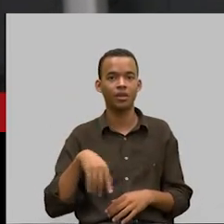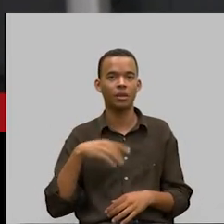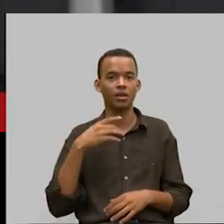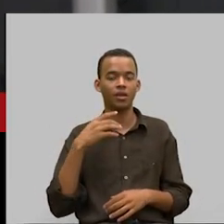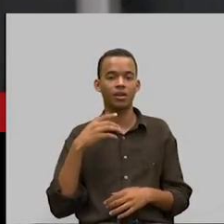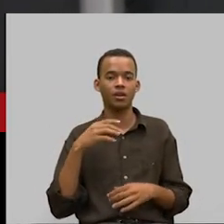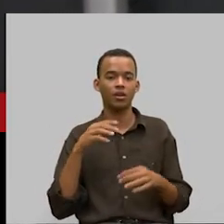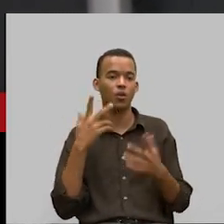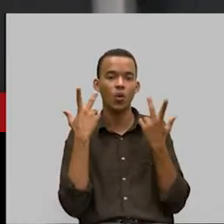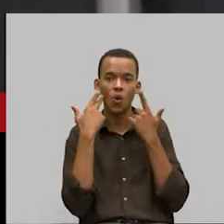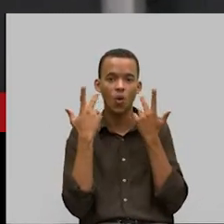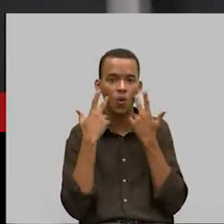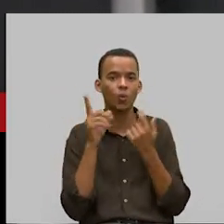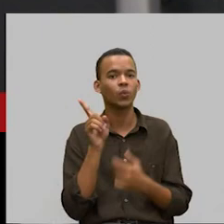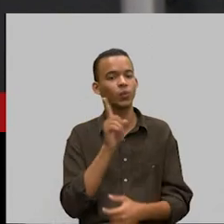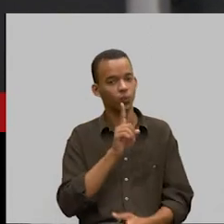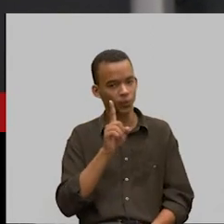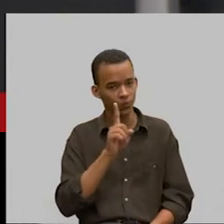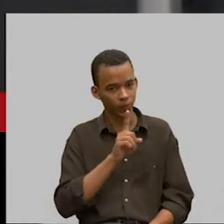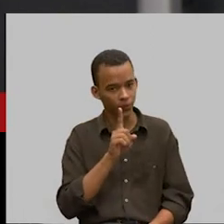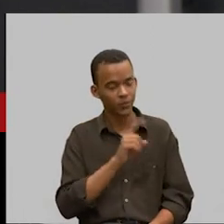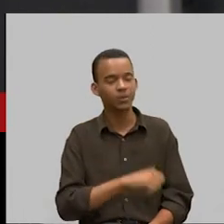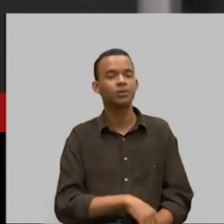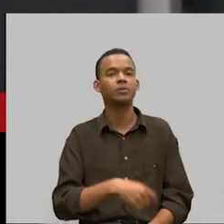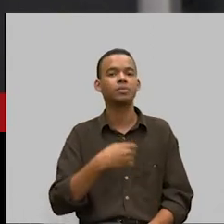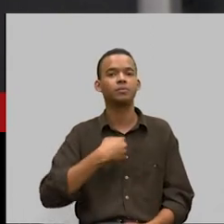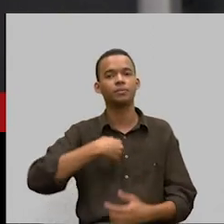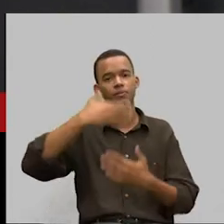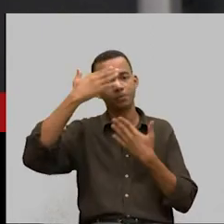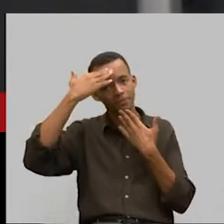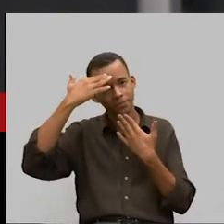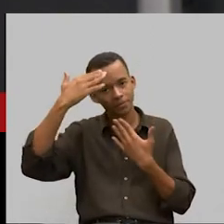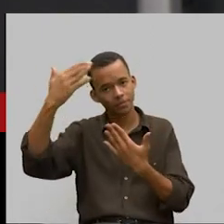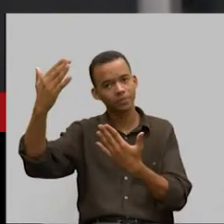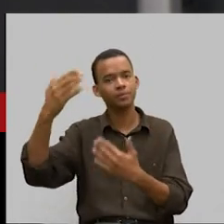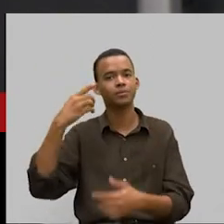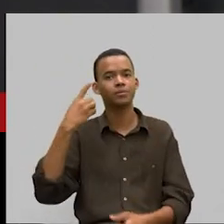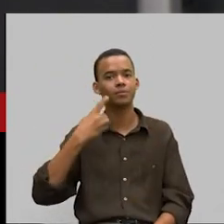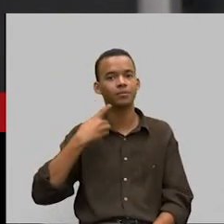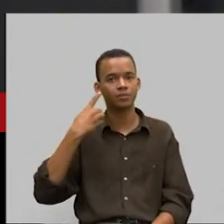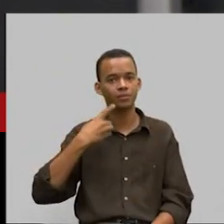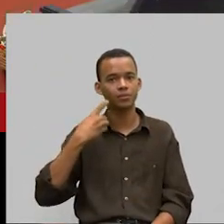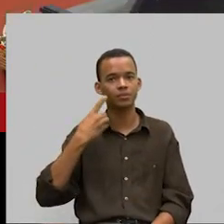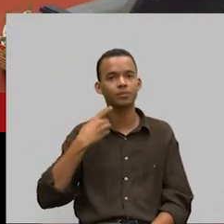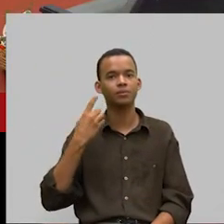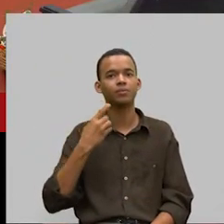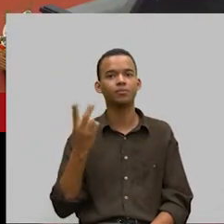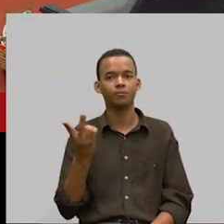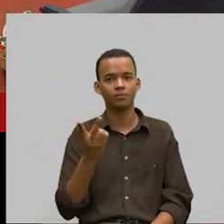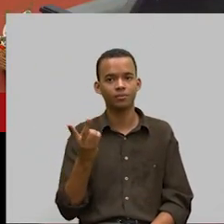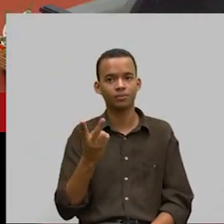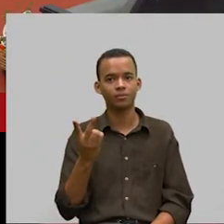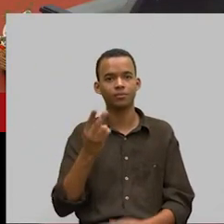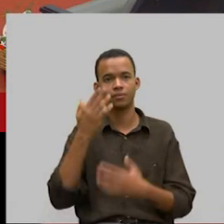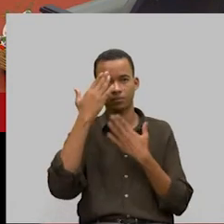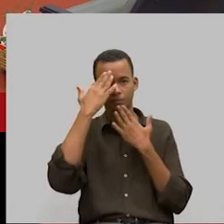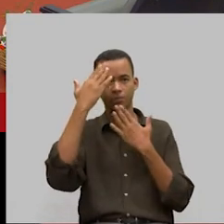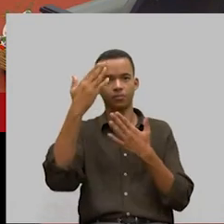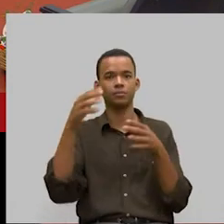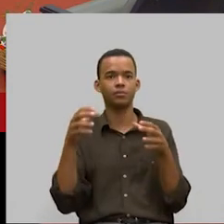como Educadora então obrigada Beatriz Cerqueira Obrigada Leleco obrigada a